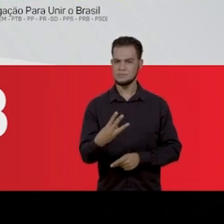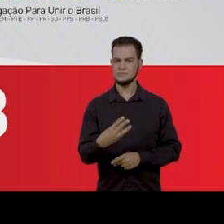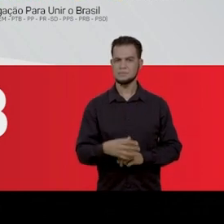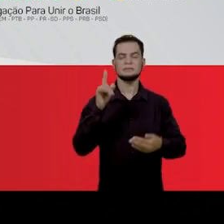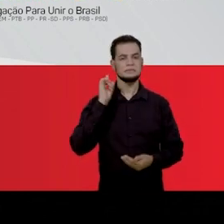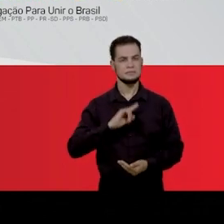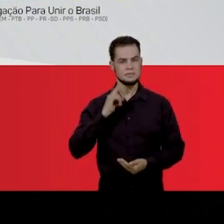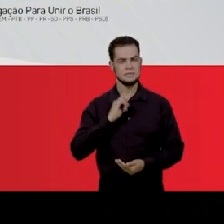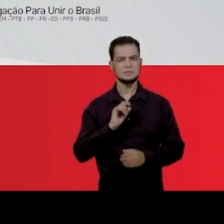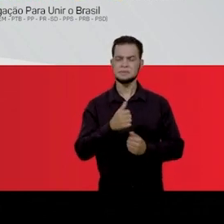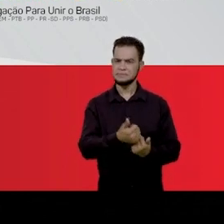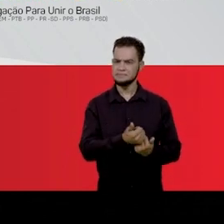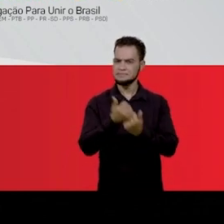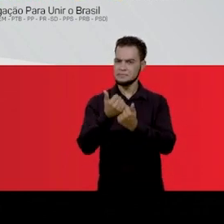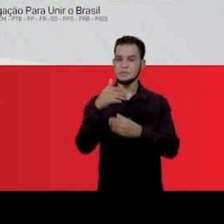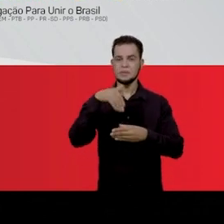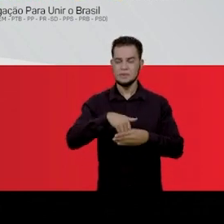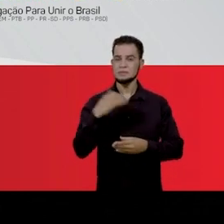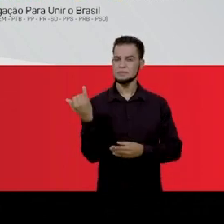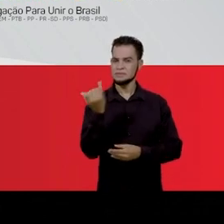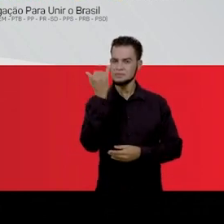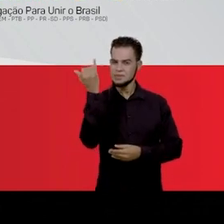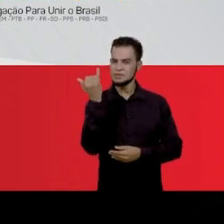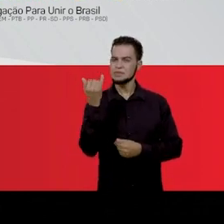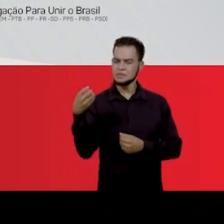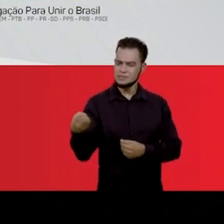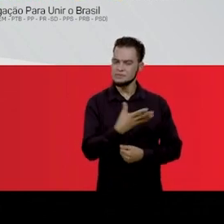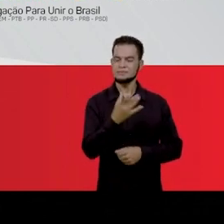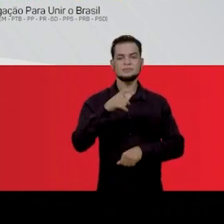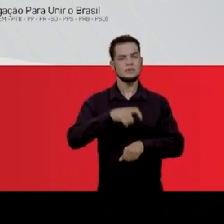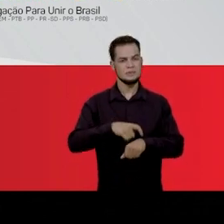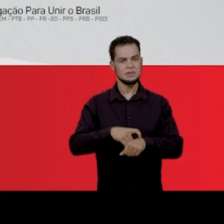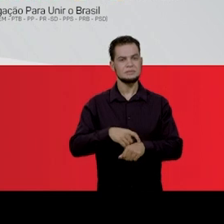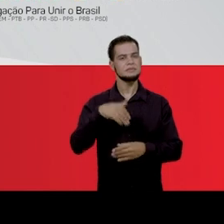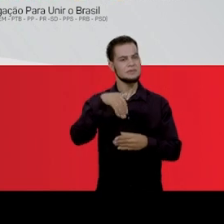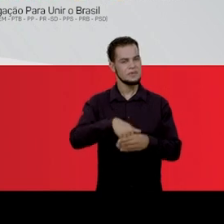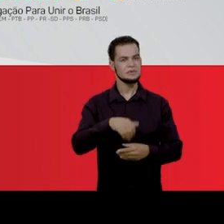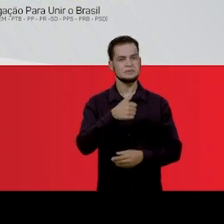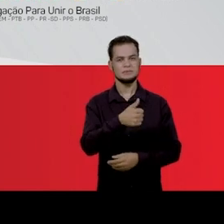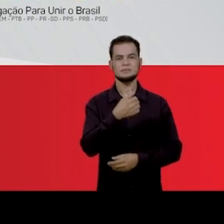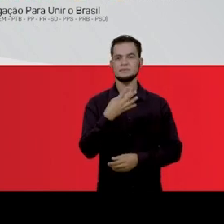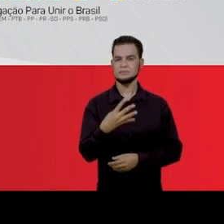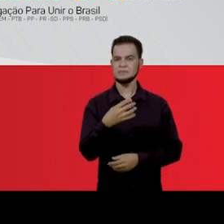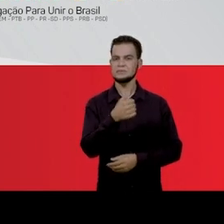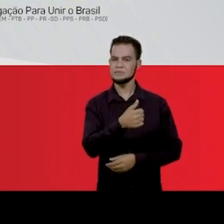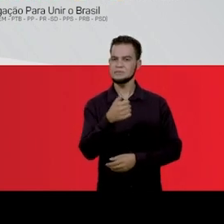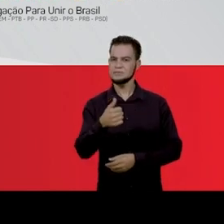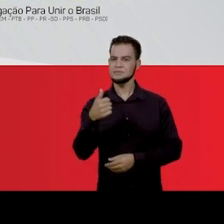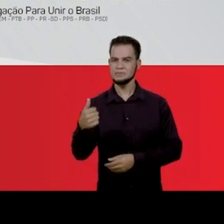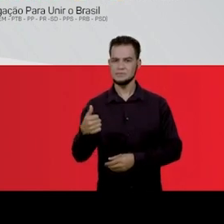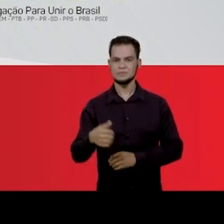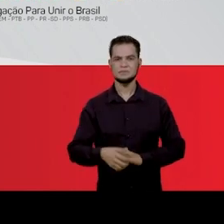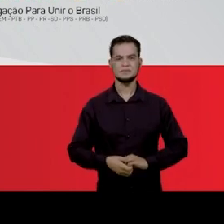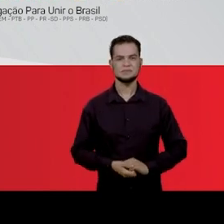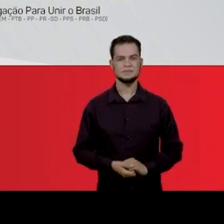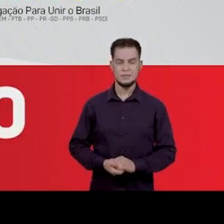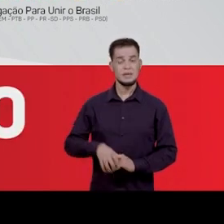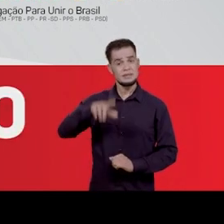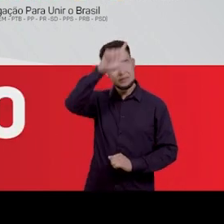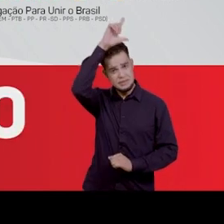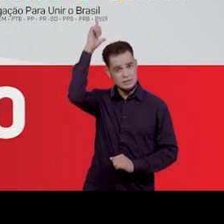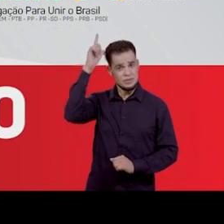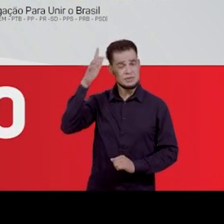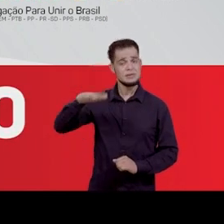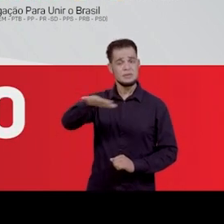14123. Seu apoio e seu voto são importantes para um novo tempo. Deputado estadual, Arlen Santiago, 14111.